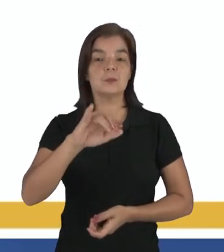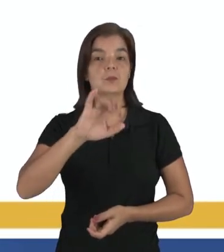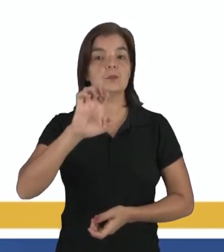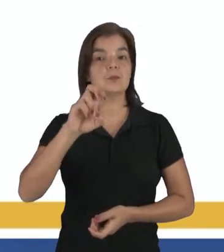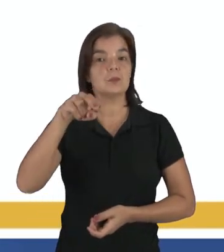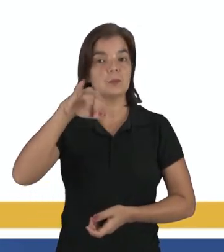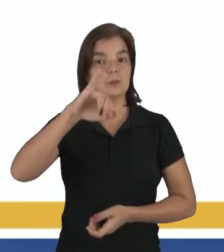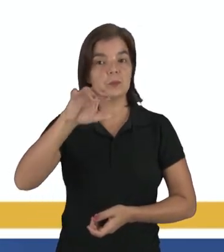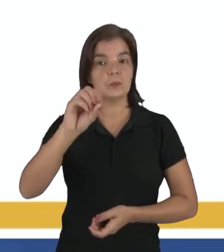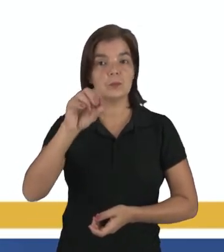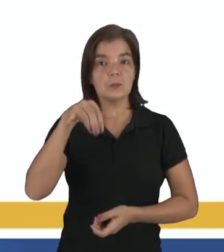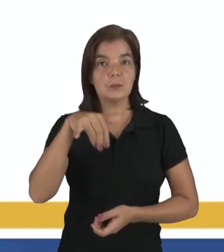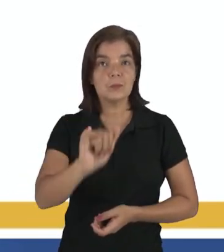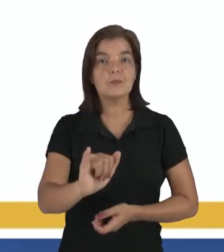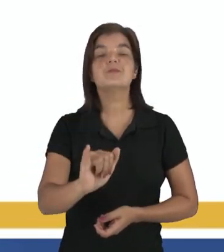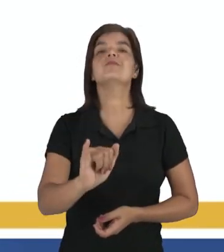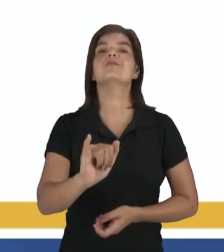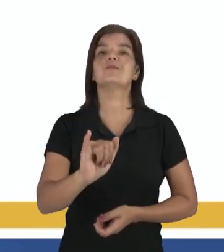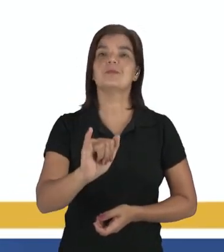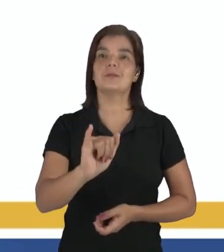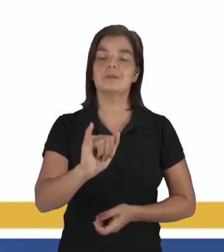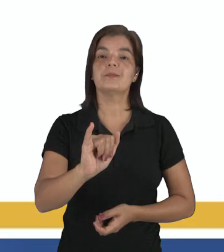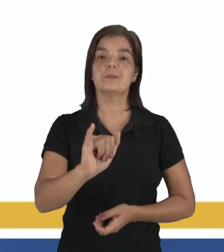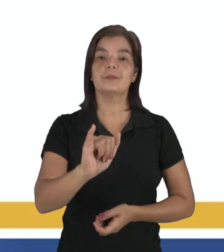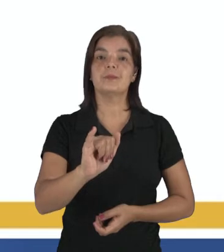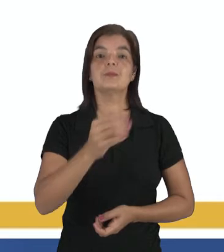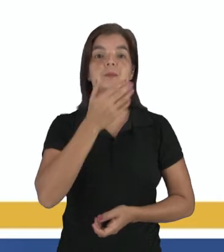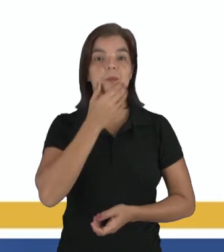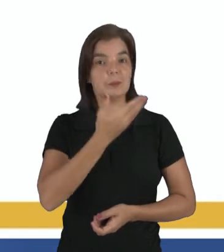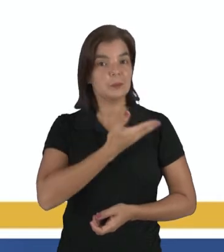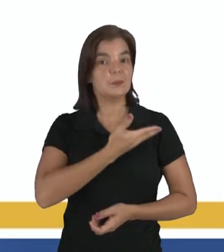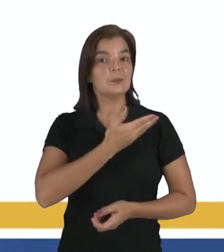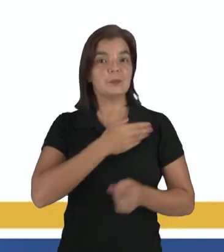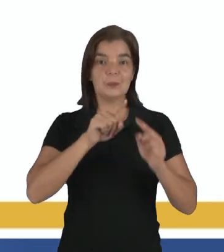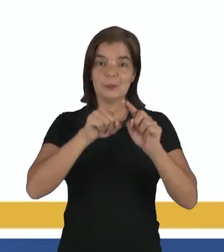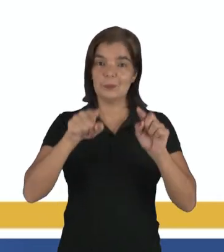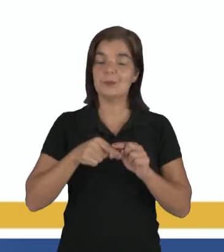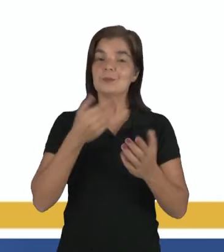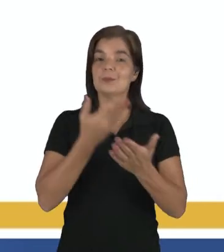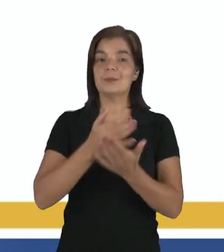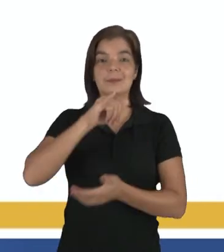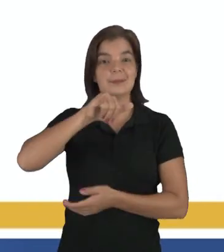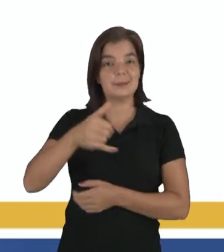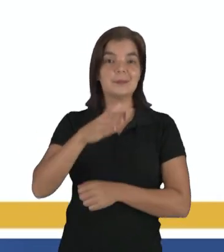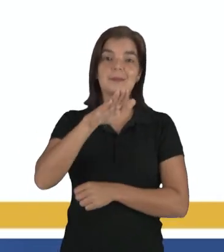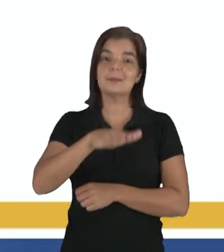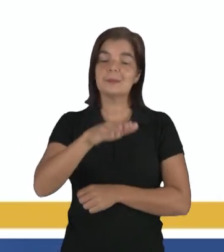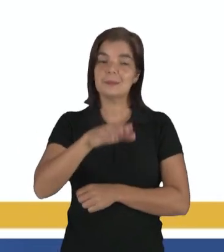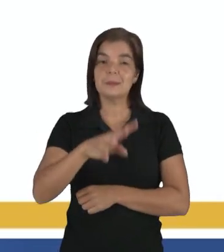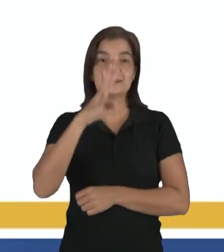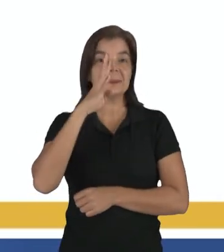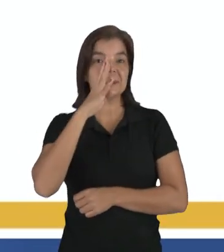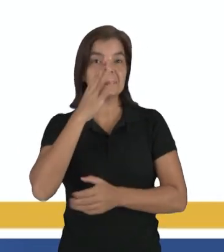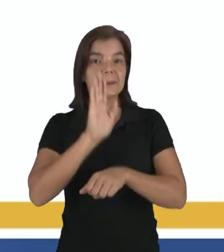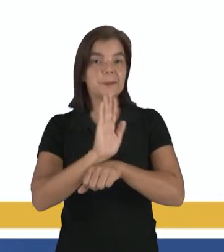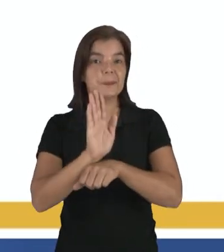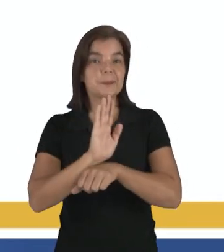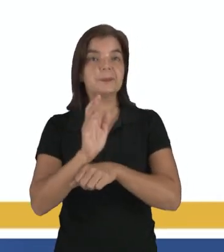going to enjoy their afternoon watching movies. Os nossos colegas de classe estão indo aproveitar a tarde deles assistindo o